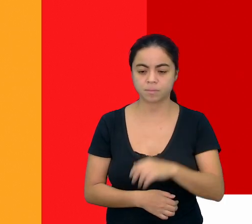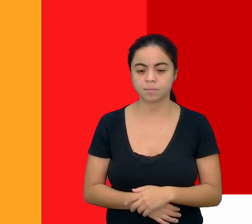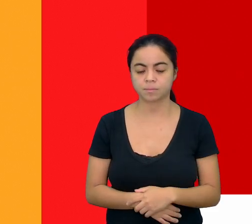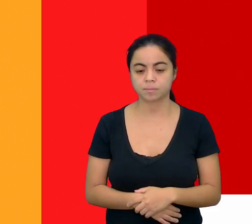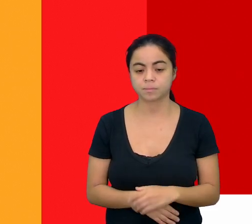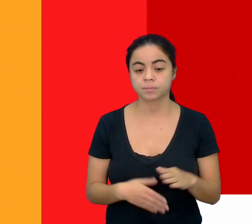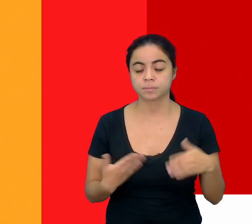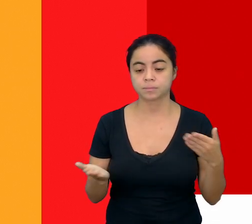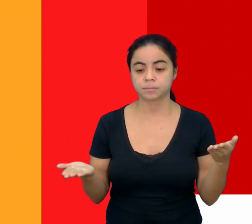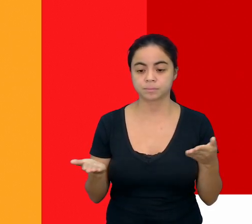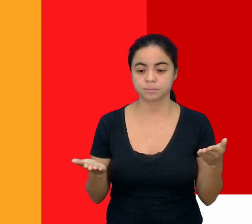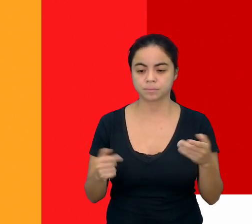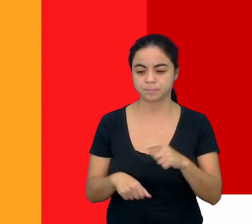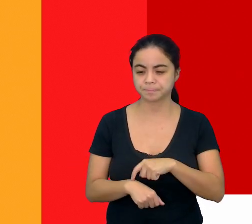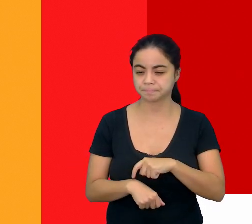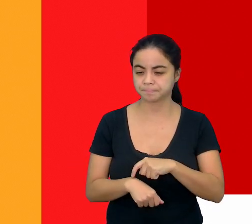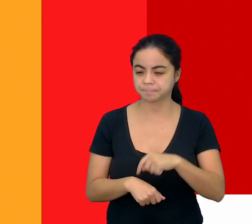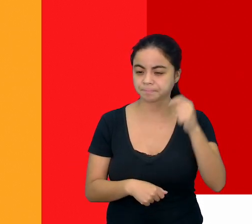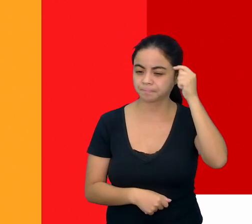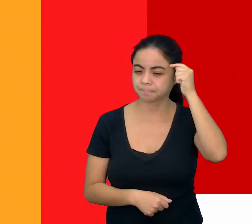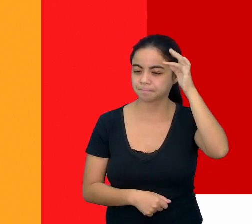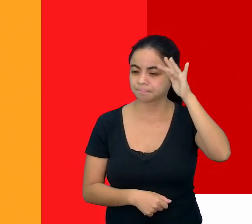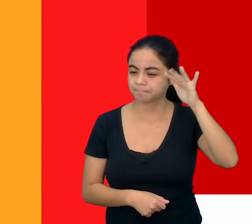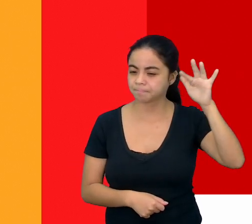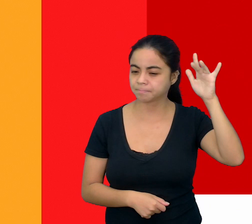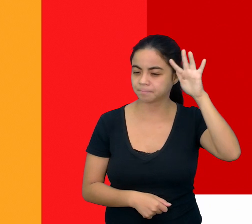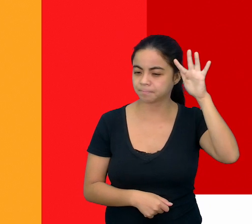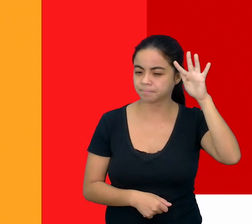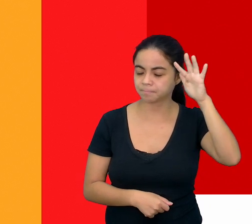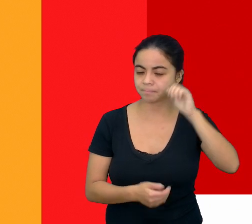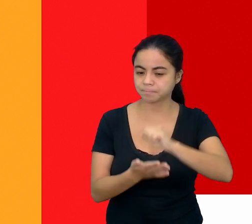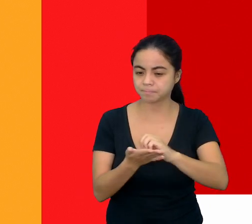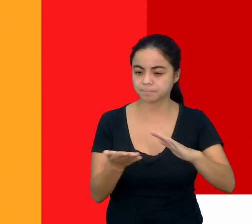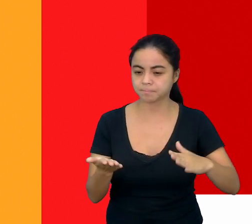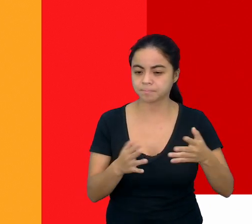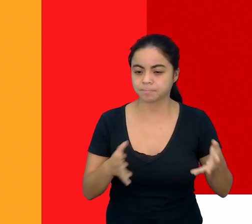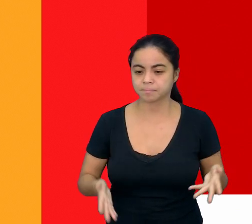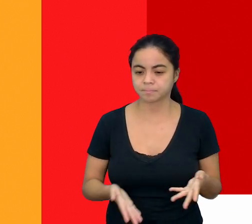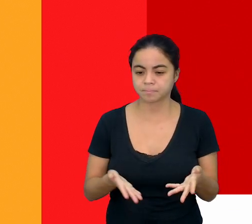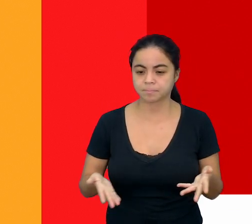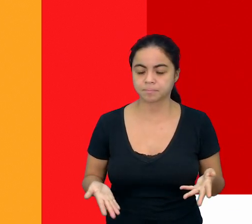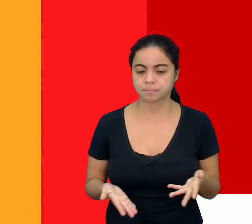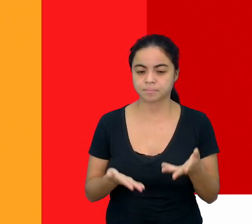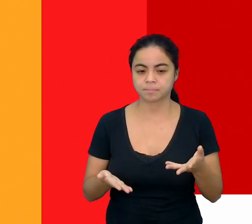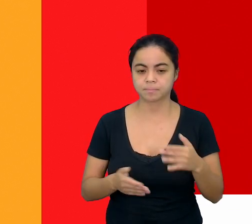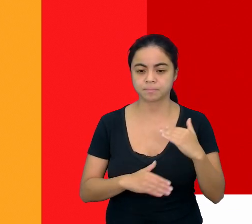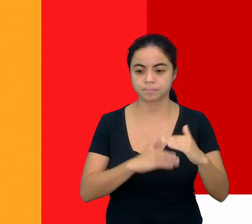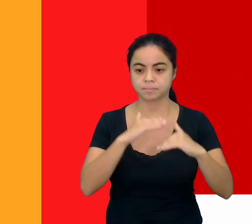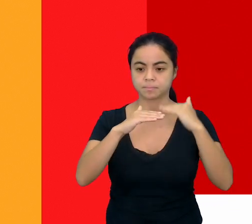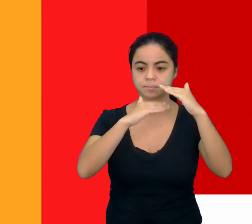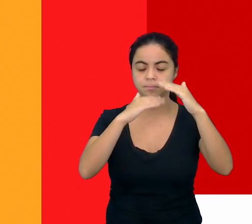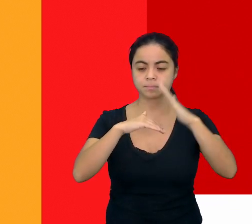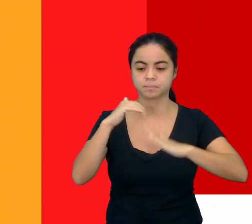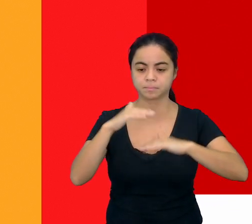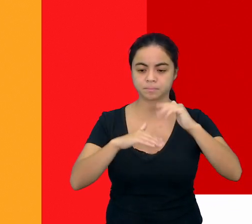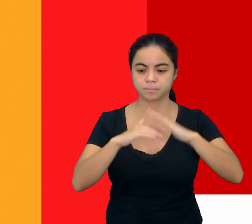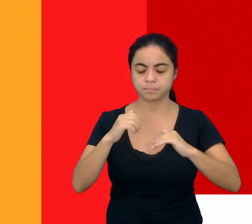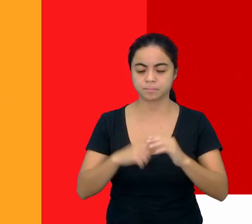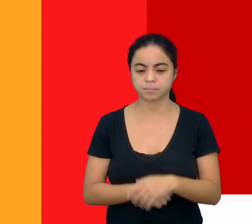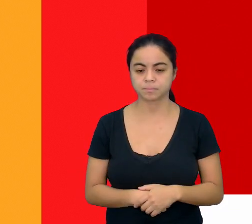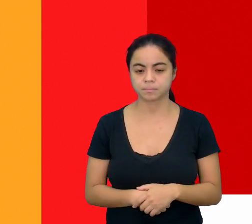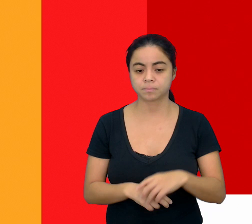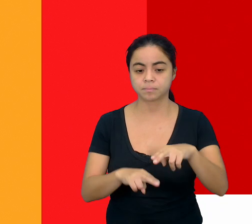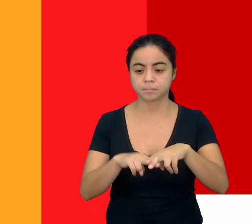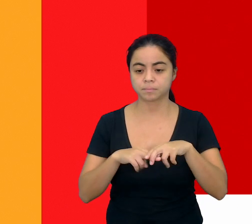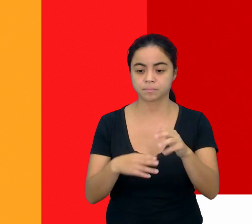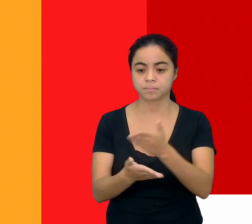a hora de refletirmos sobre as atividades que promovem o desenvolvimento dessas habilidades. Por isso,